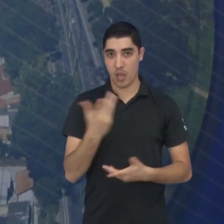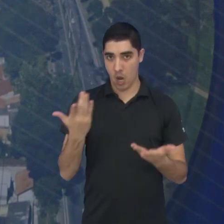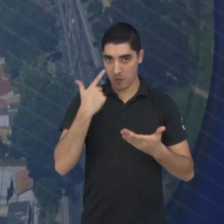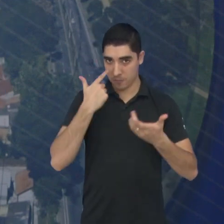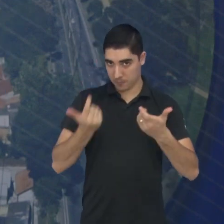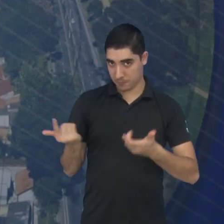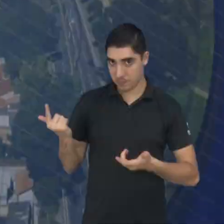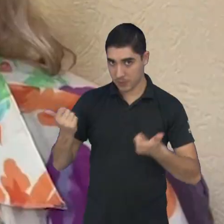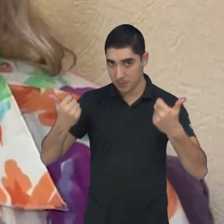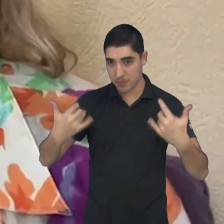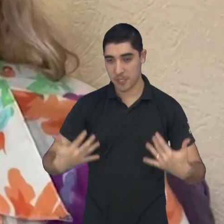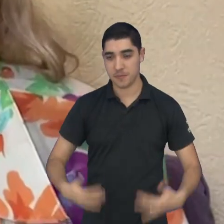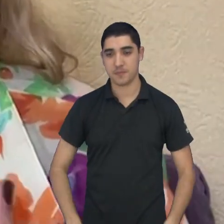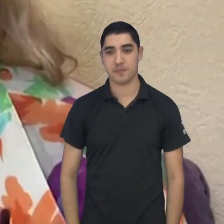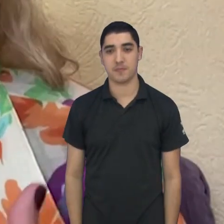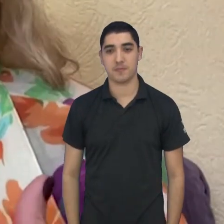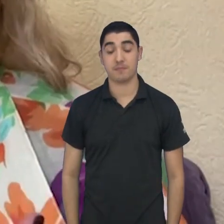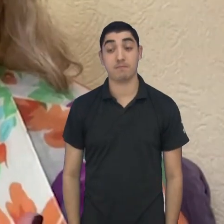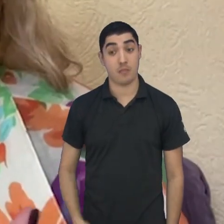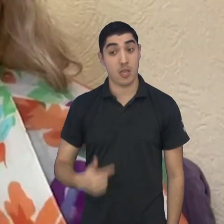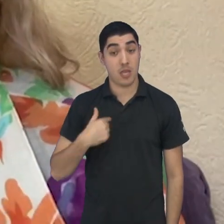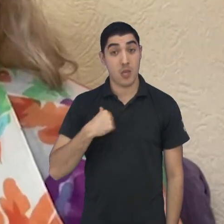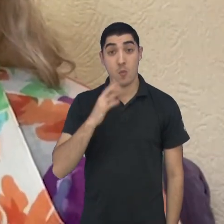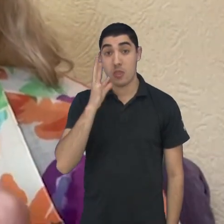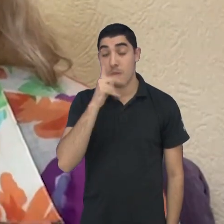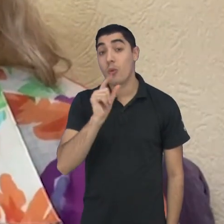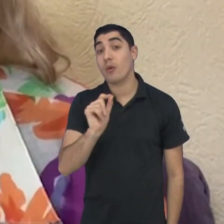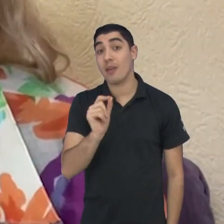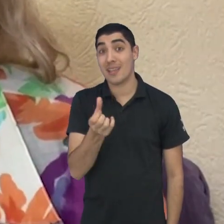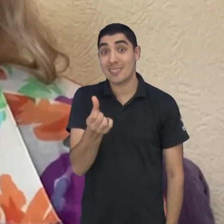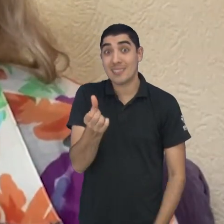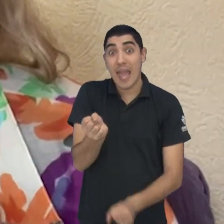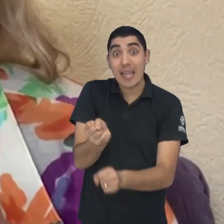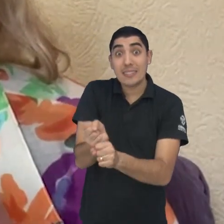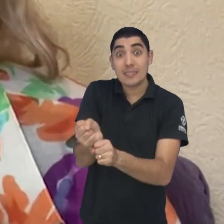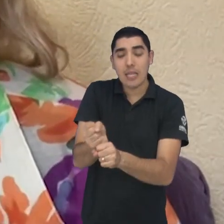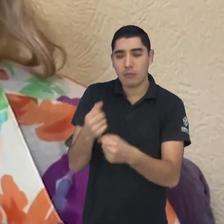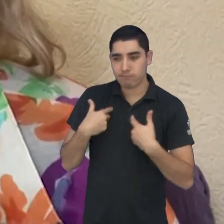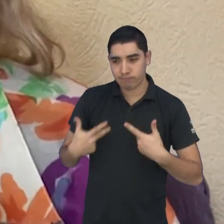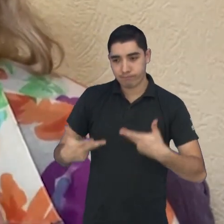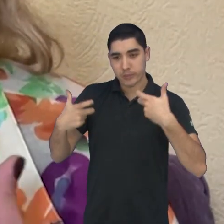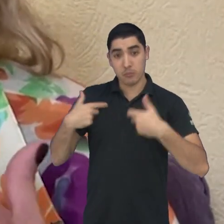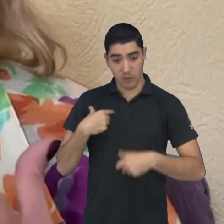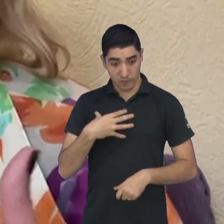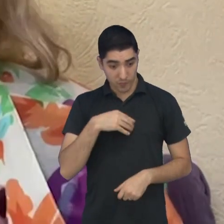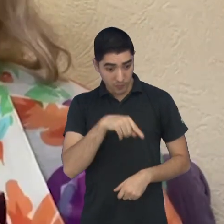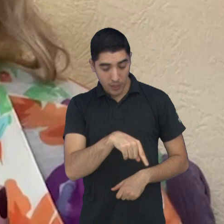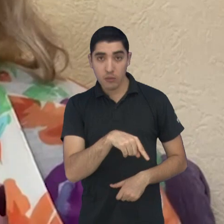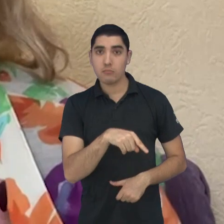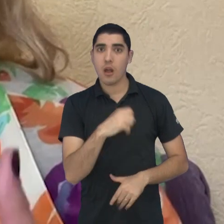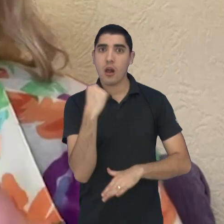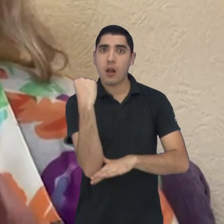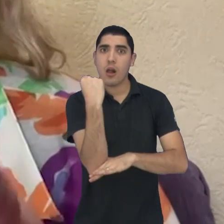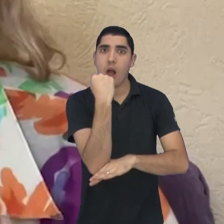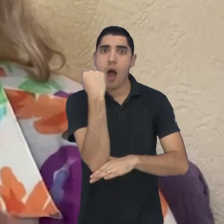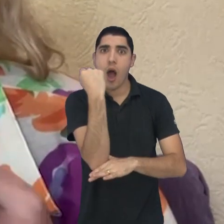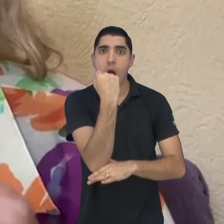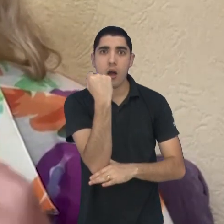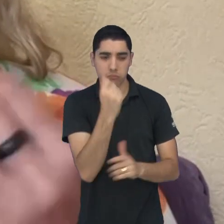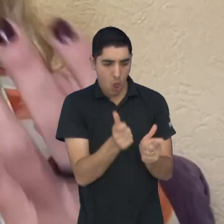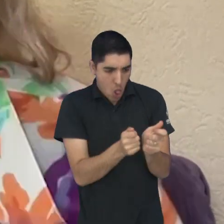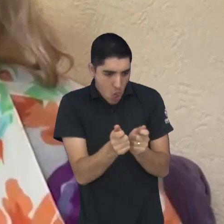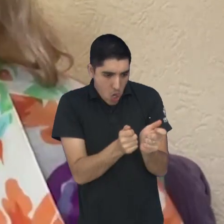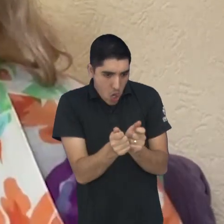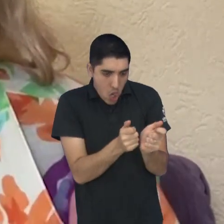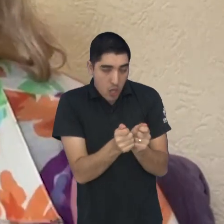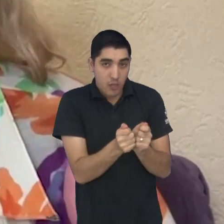então? Eu demorei 6 anos para descobrir que o uso de telas do meu filho era considerado um uso crítico. Na verdade, quando eu